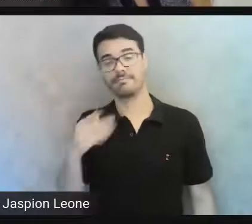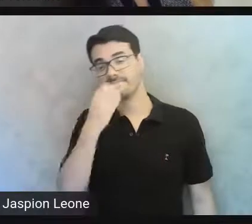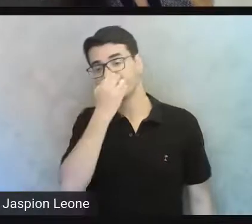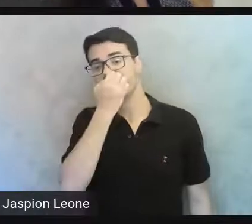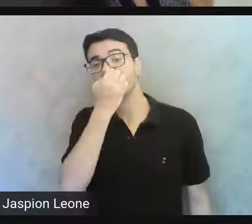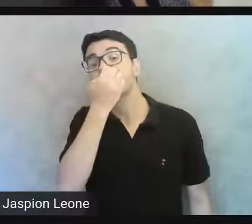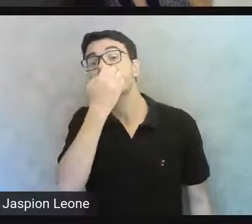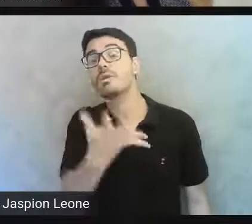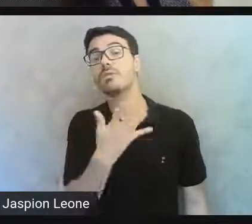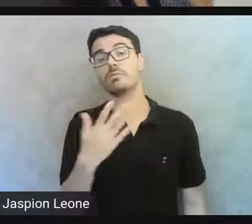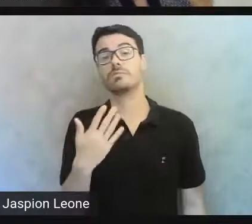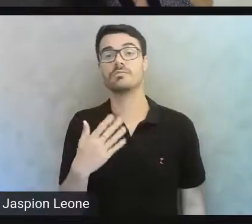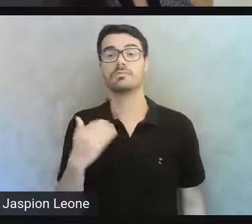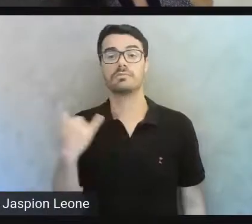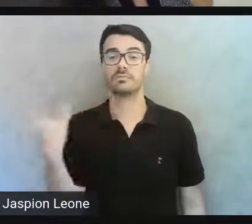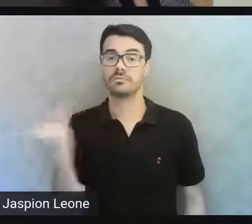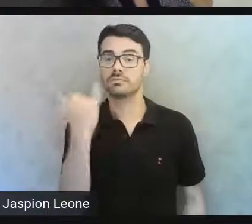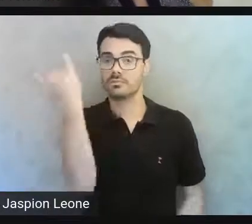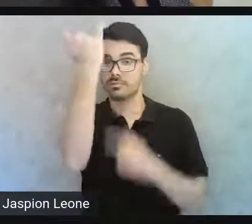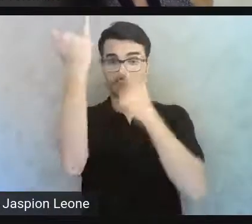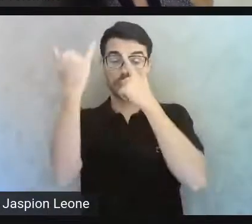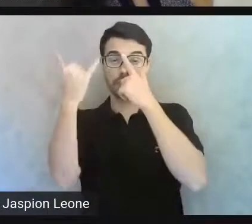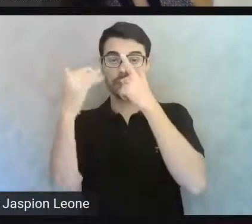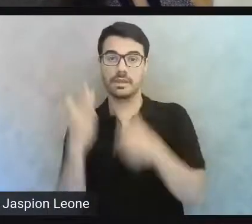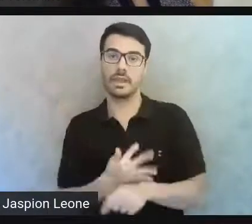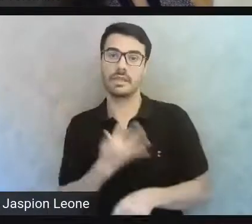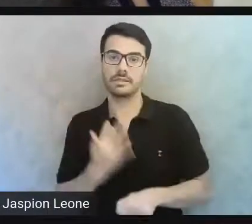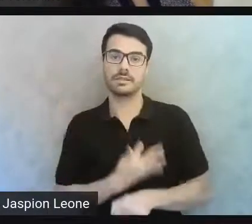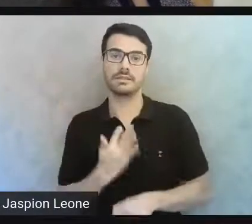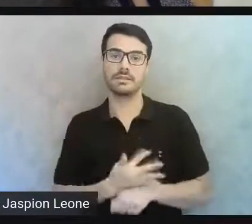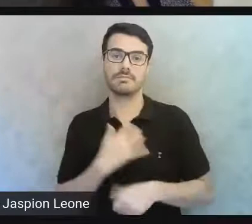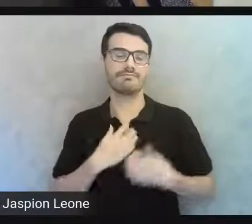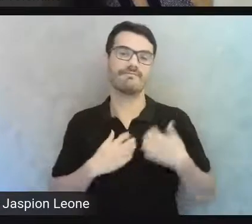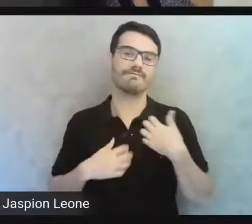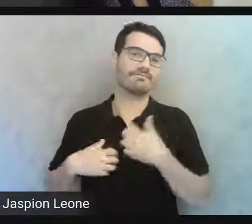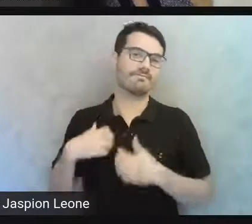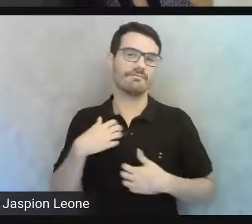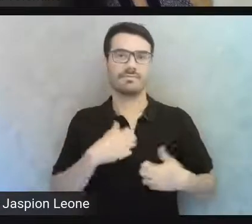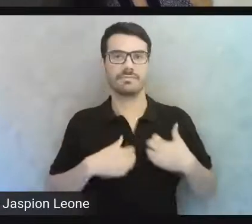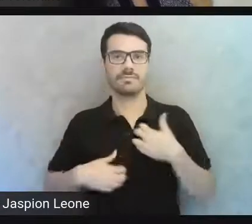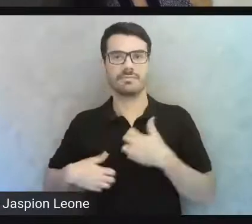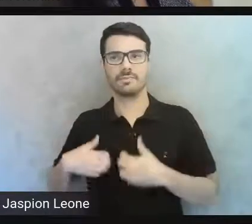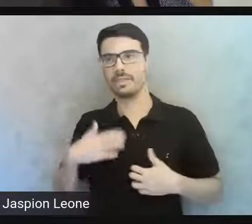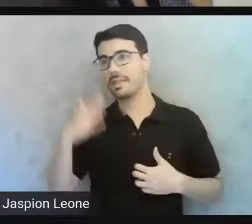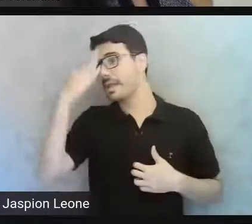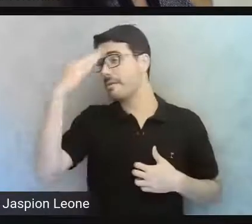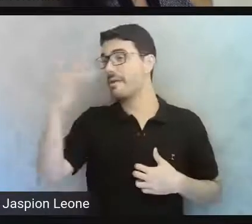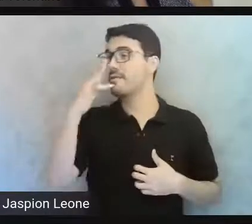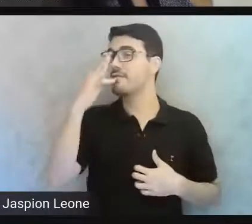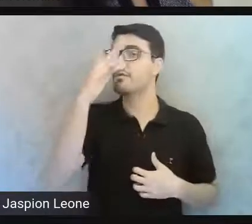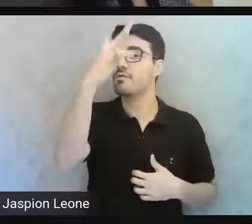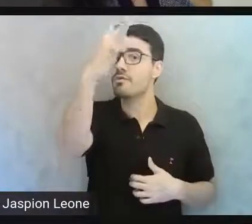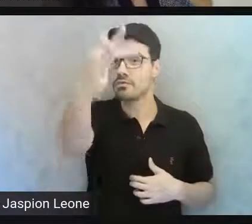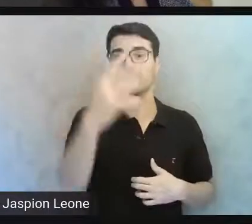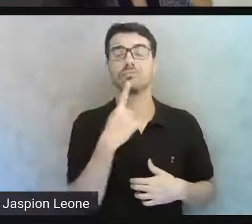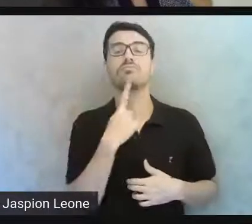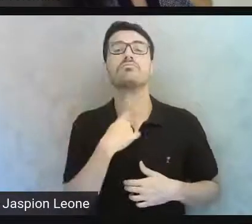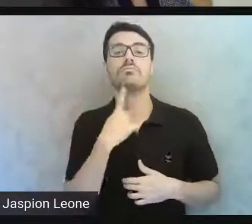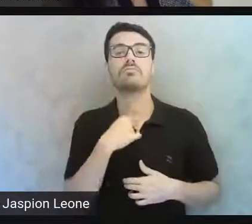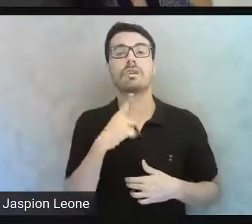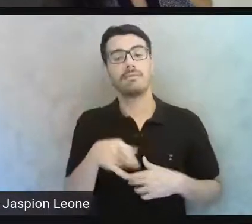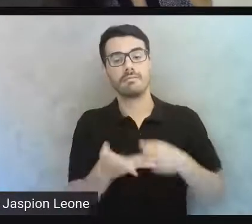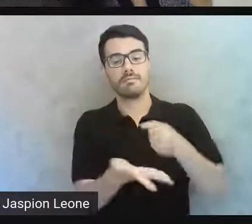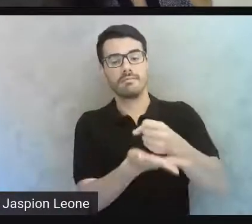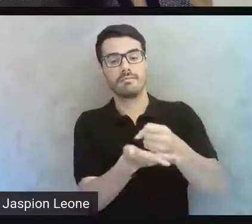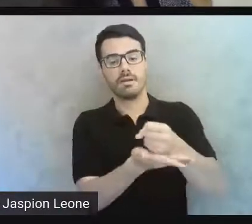ultra importante. Resistência à frustração e saber adiar desejo, né? Esse é base para a educação financeira.